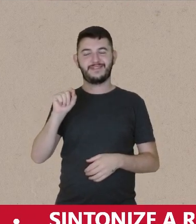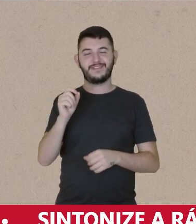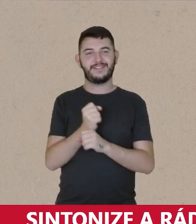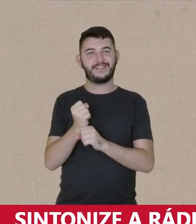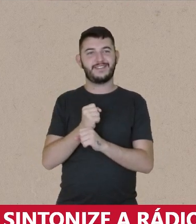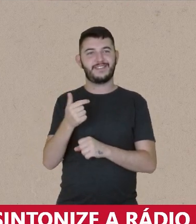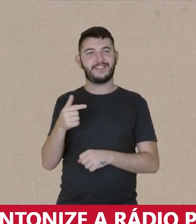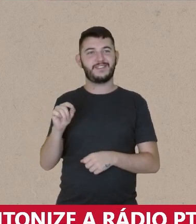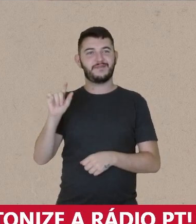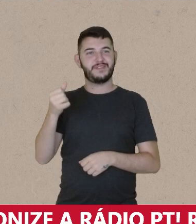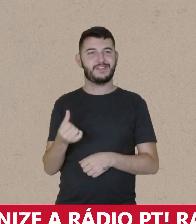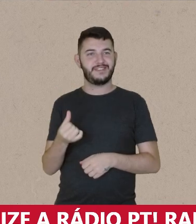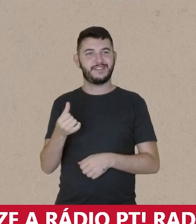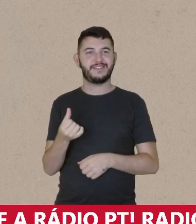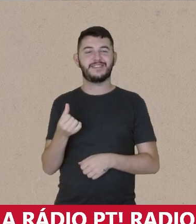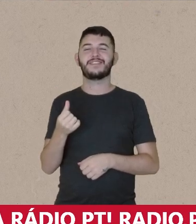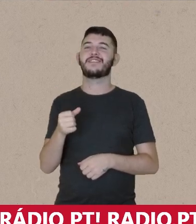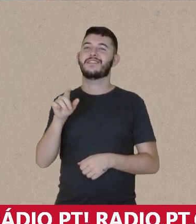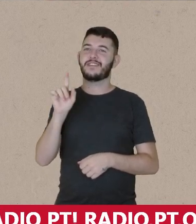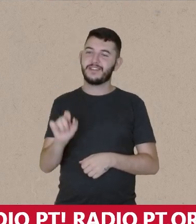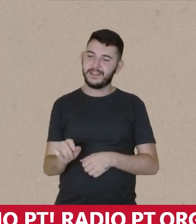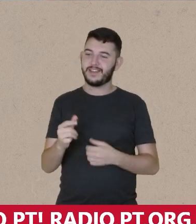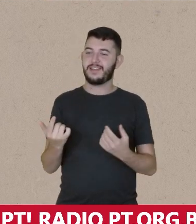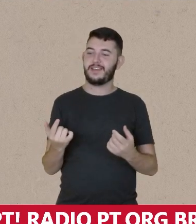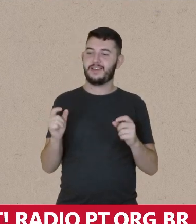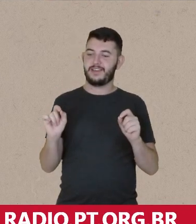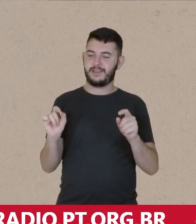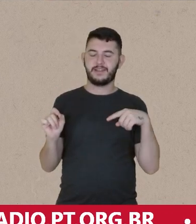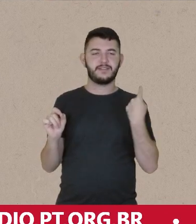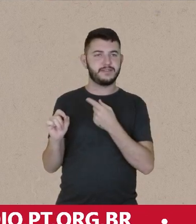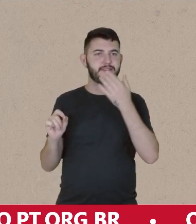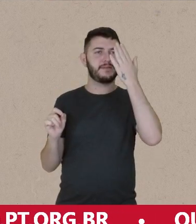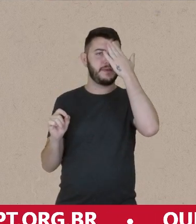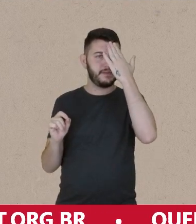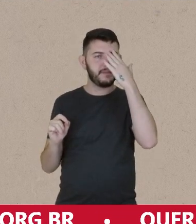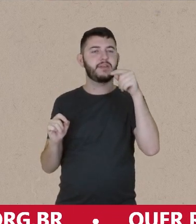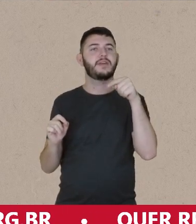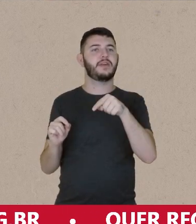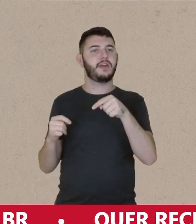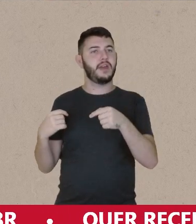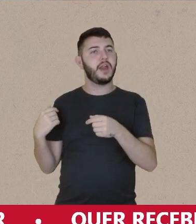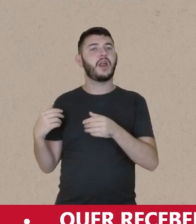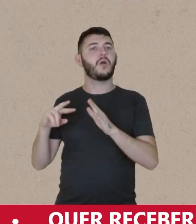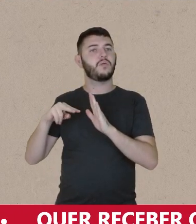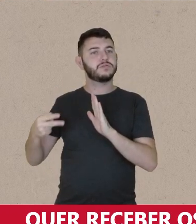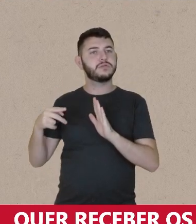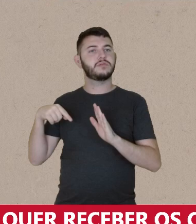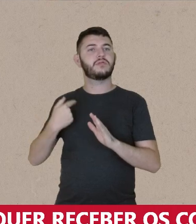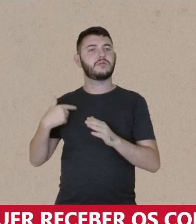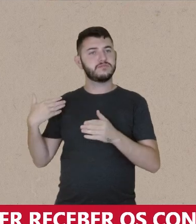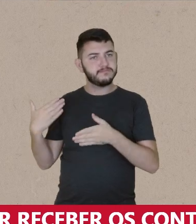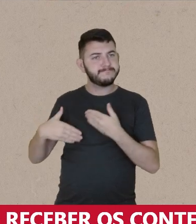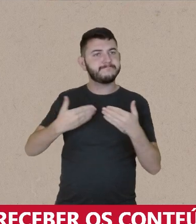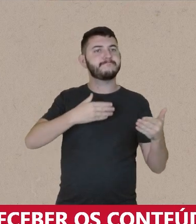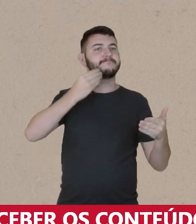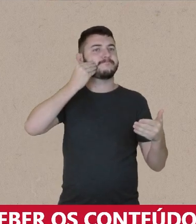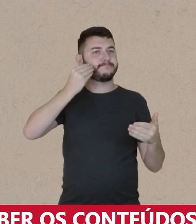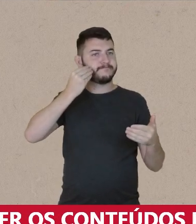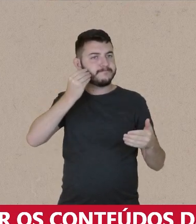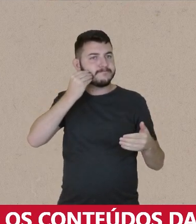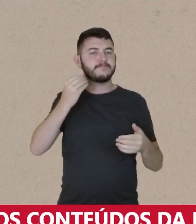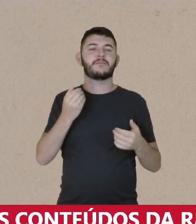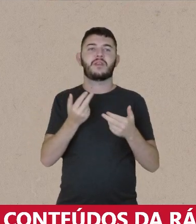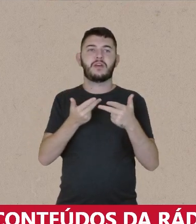2016 foi um ano que ainda não acabou. A gente está colhendo os venenos que foram colocados no